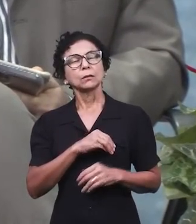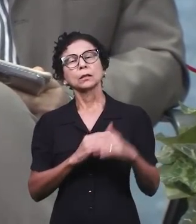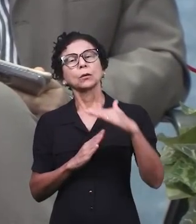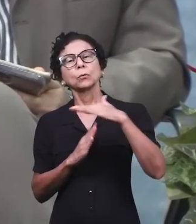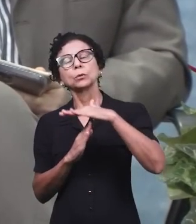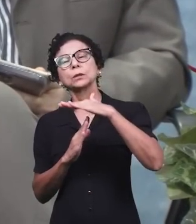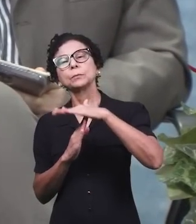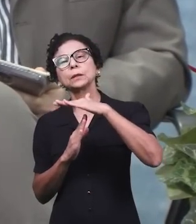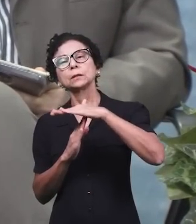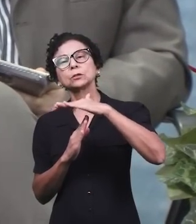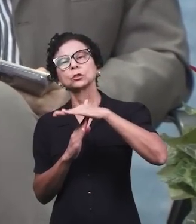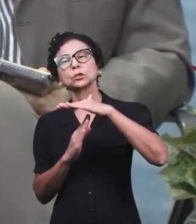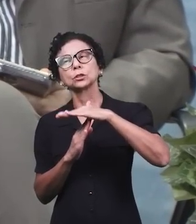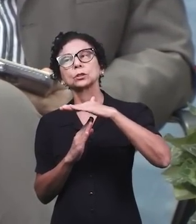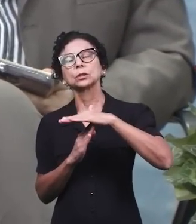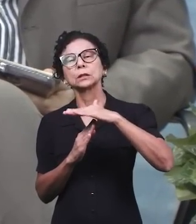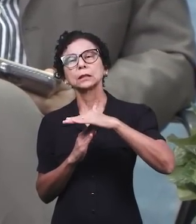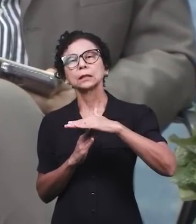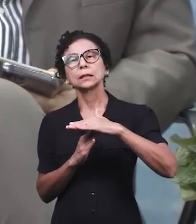um trabalho de